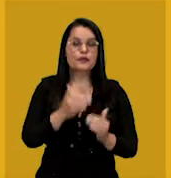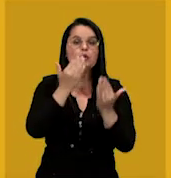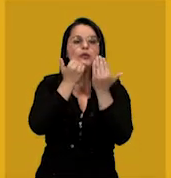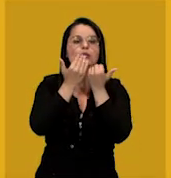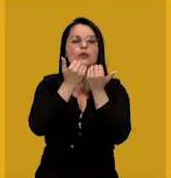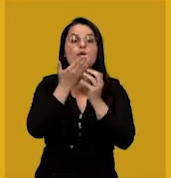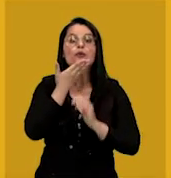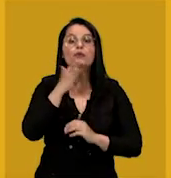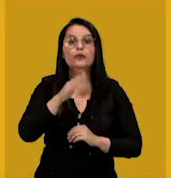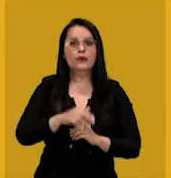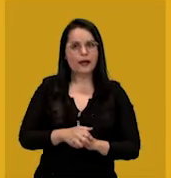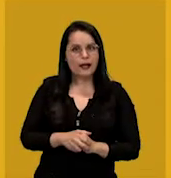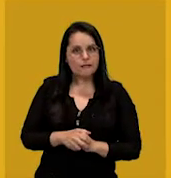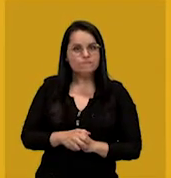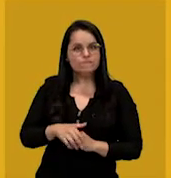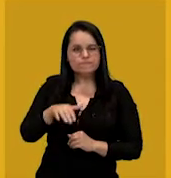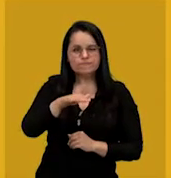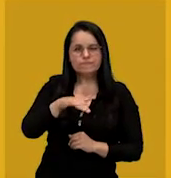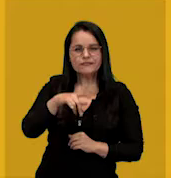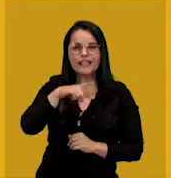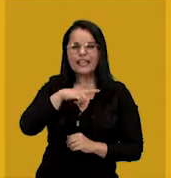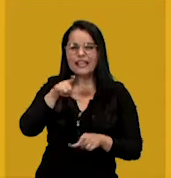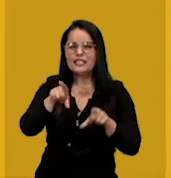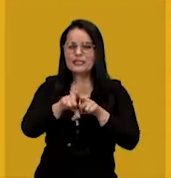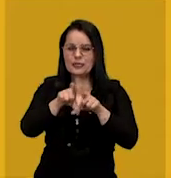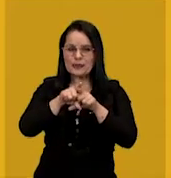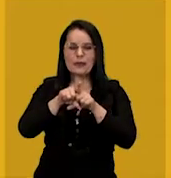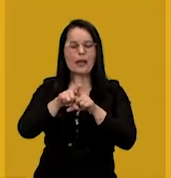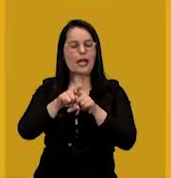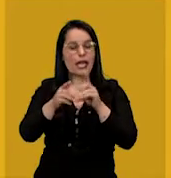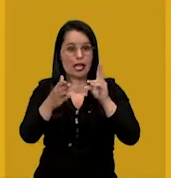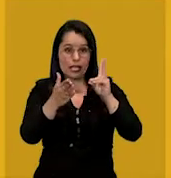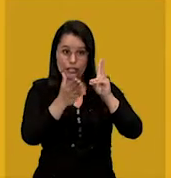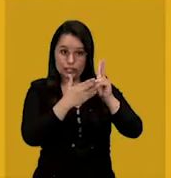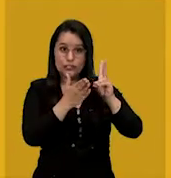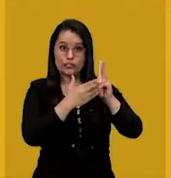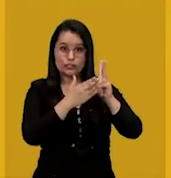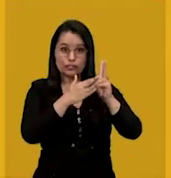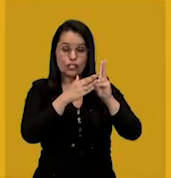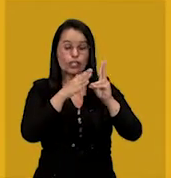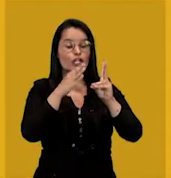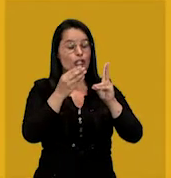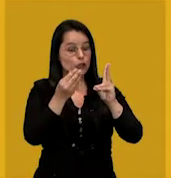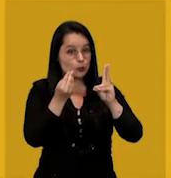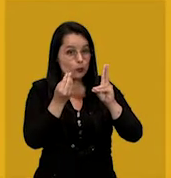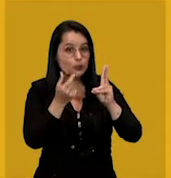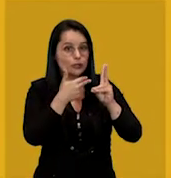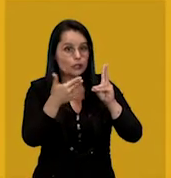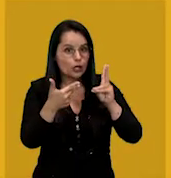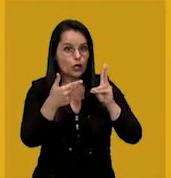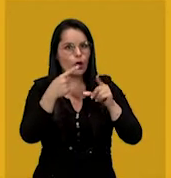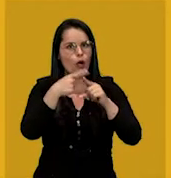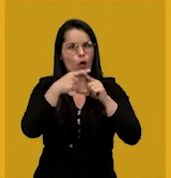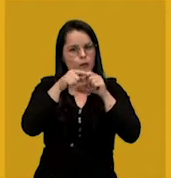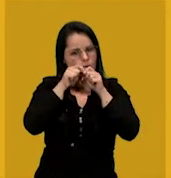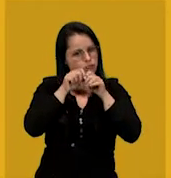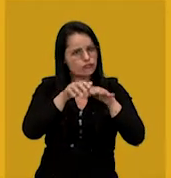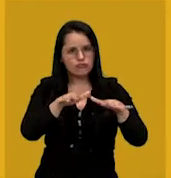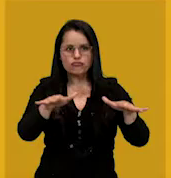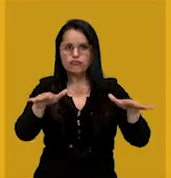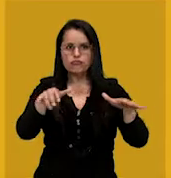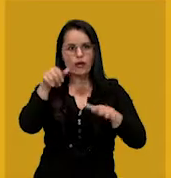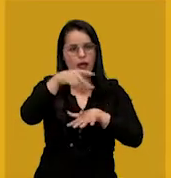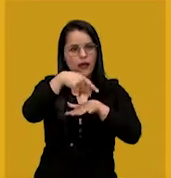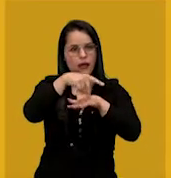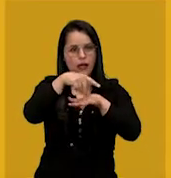Culinária da região norte, nós temos também a herança indígena, porque afinal de contas, os indígenas estão espalhados por todo o nosso país.